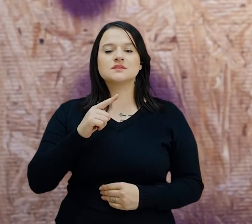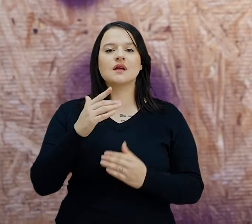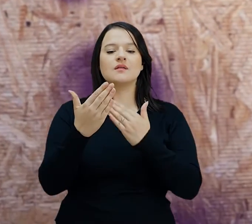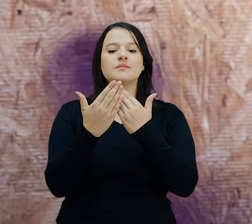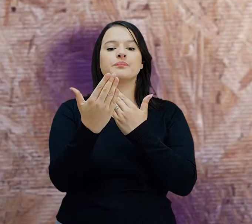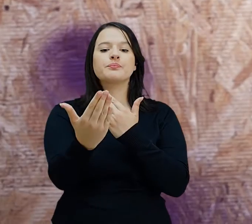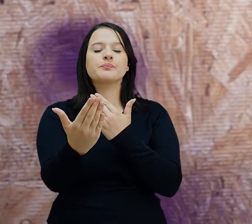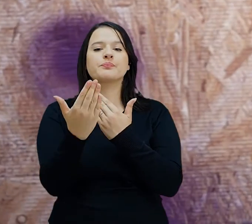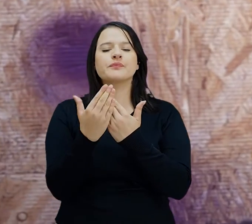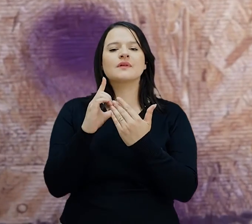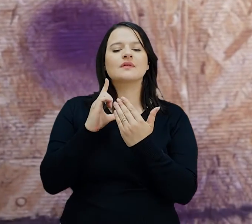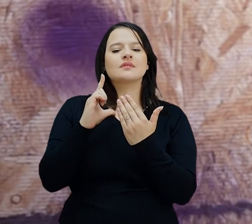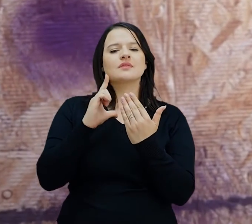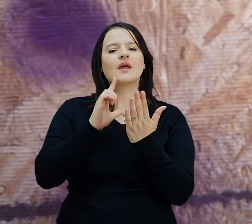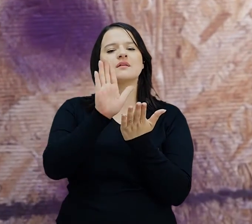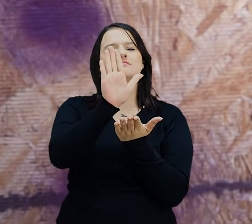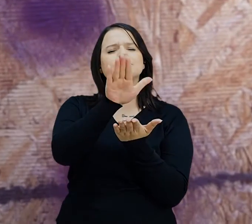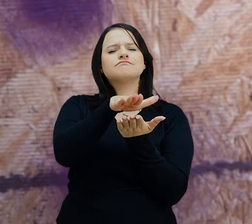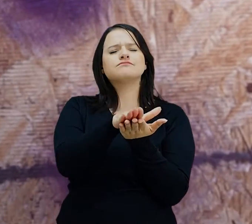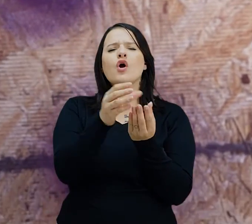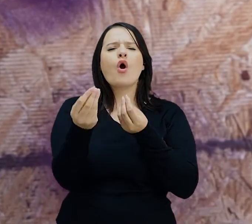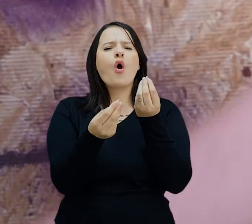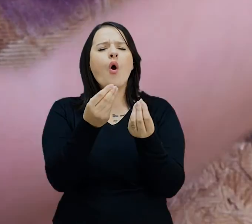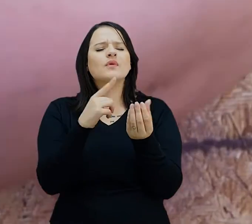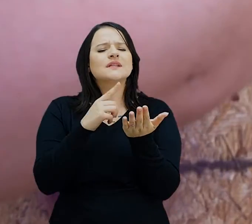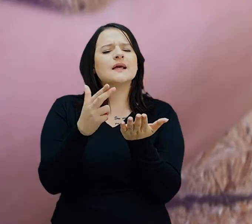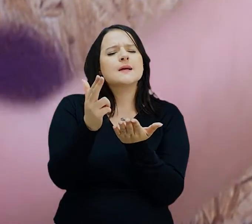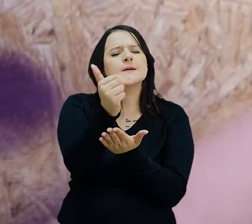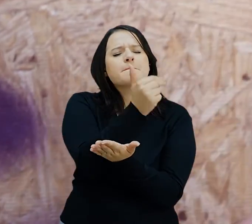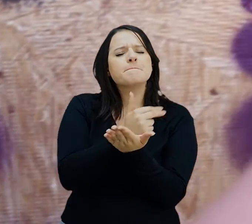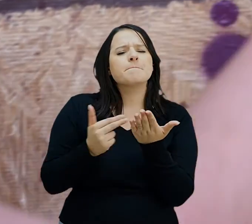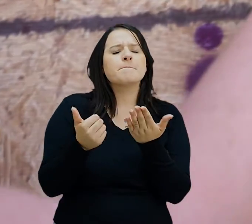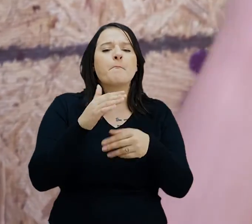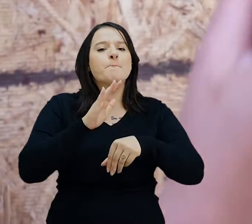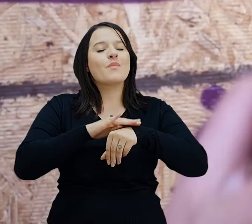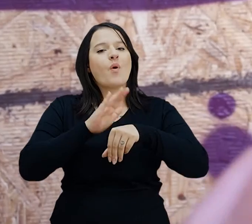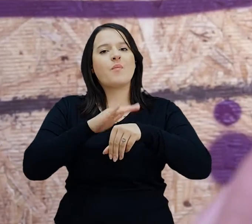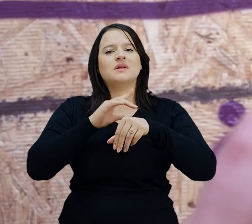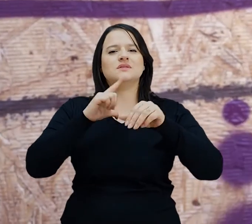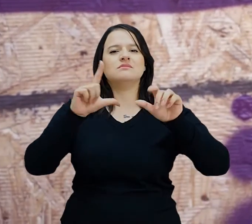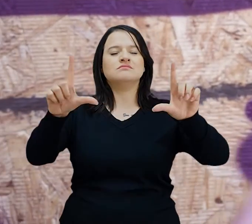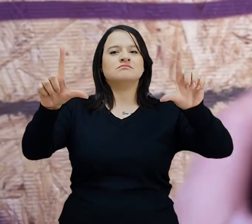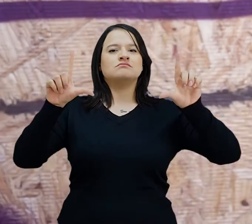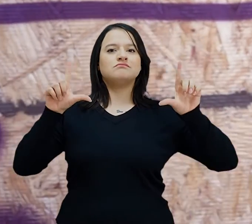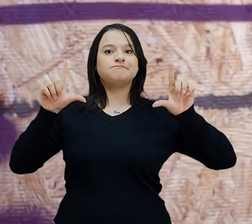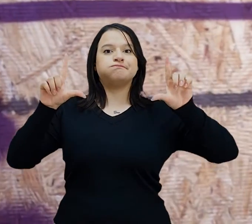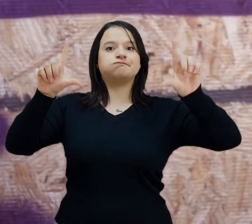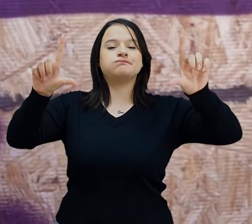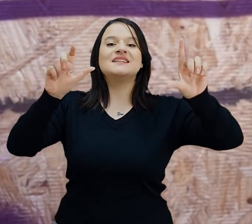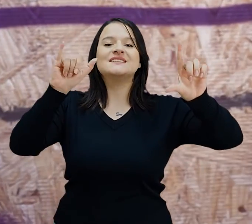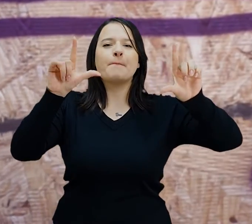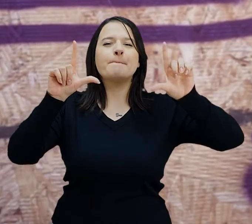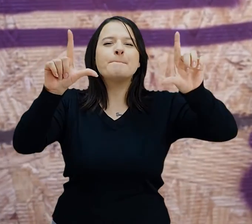A distância que você tá da parede vai dizer como vai ser o seu traço. É uma das coisas mais importantes quando você